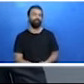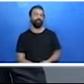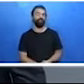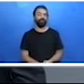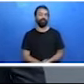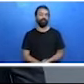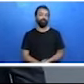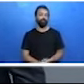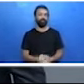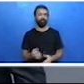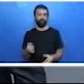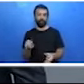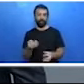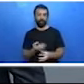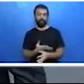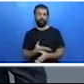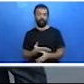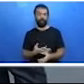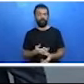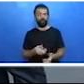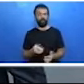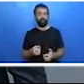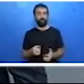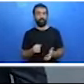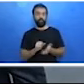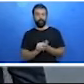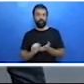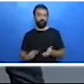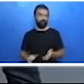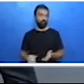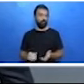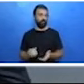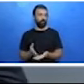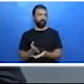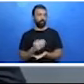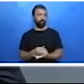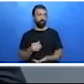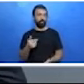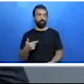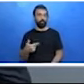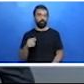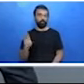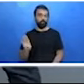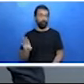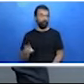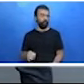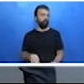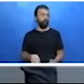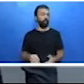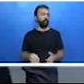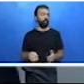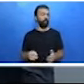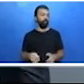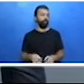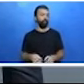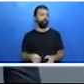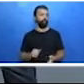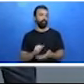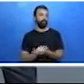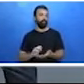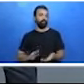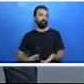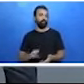o ortografando 2 e 3 da página 74, fazer a tarefa 4 e 6 das páginas